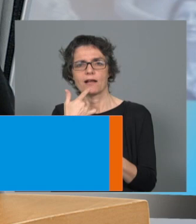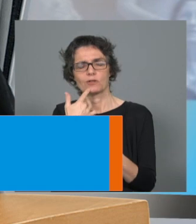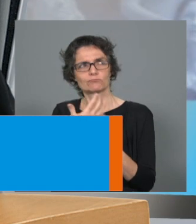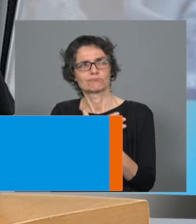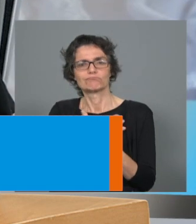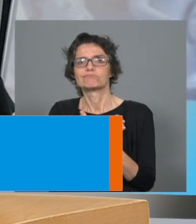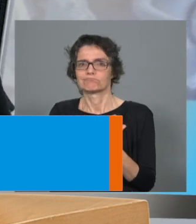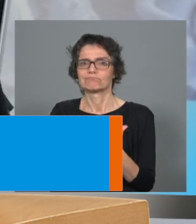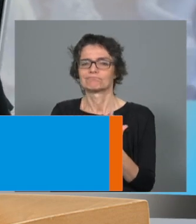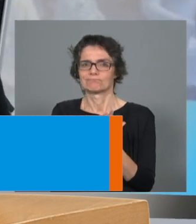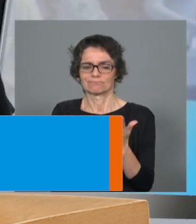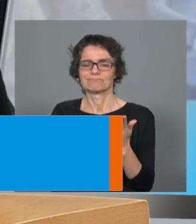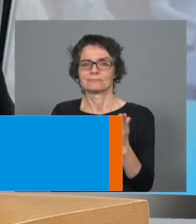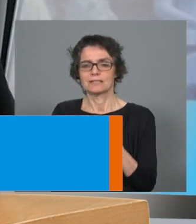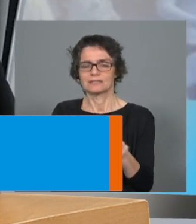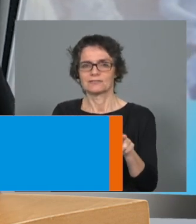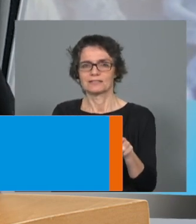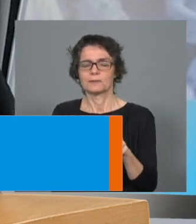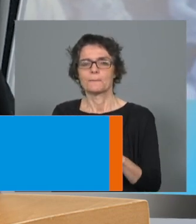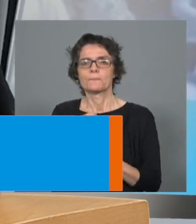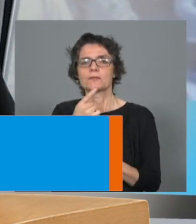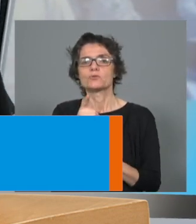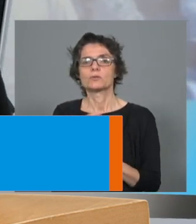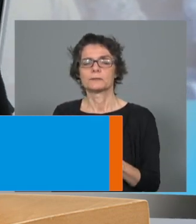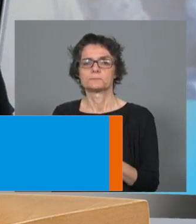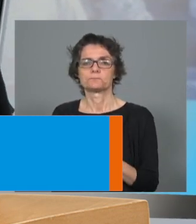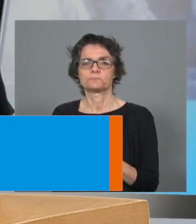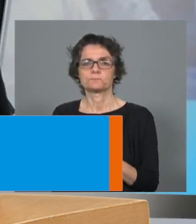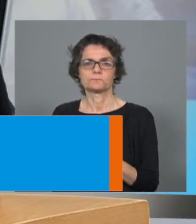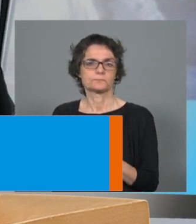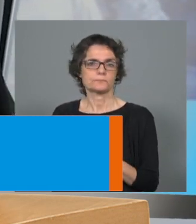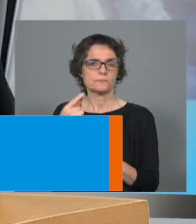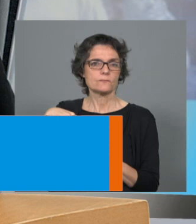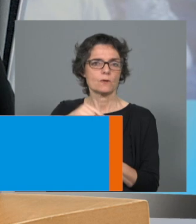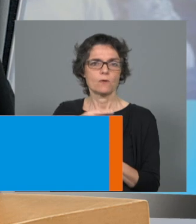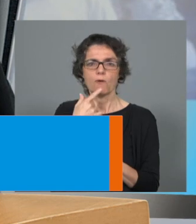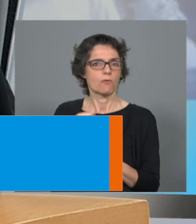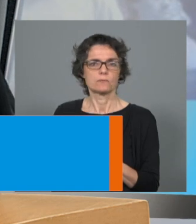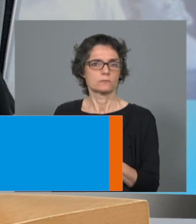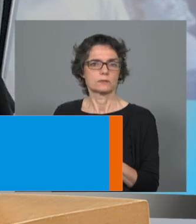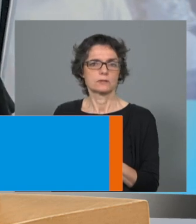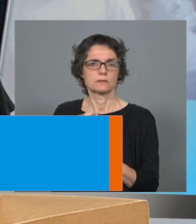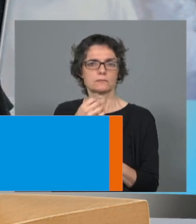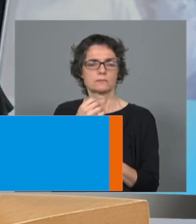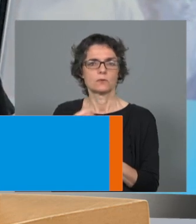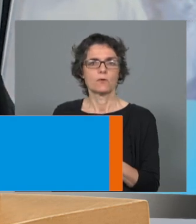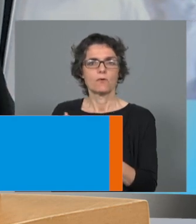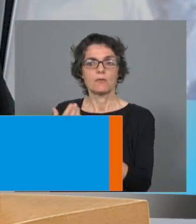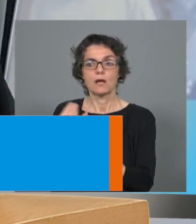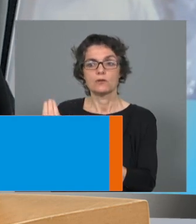disse neste vídeo, que não podemos deixar para os nossos filhos, para os